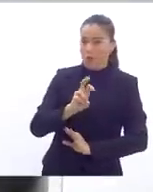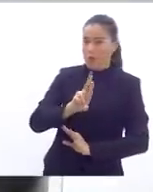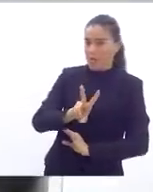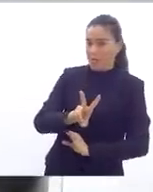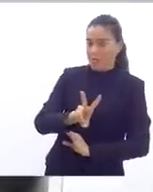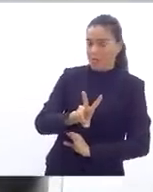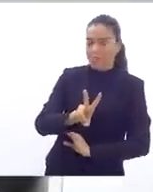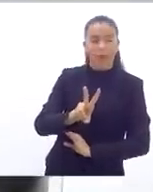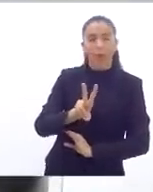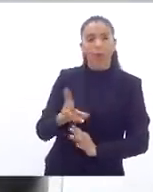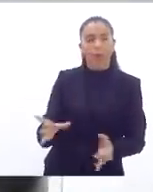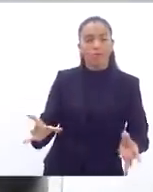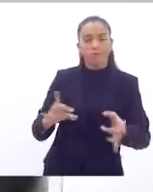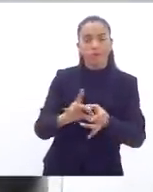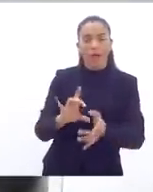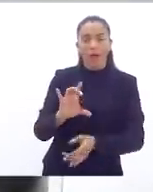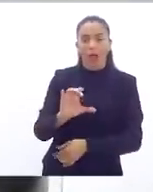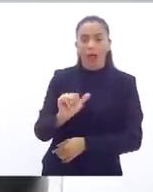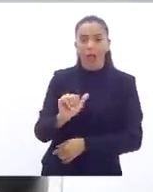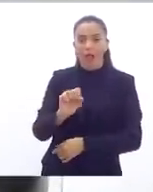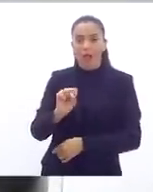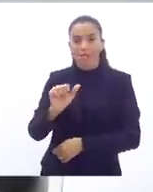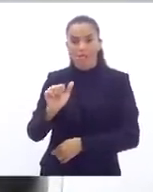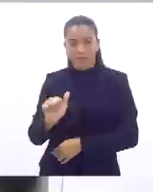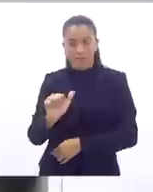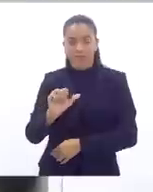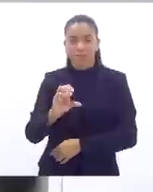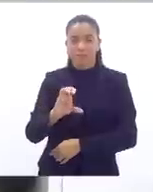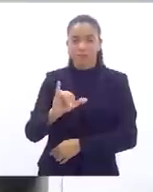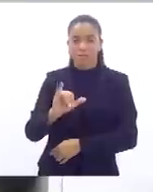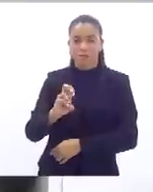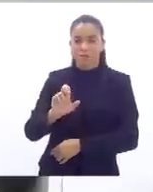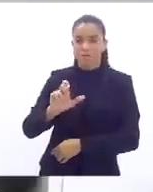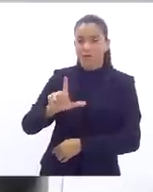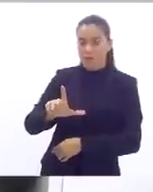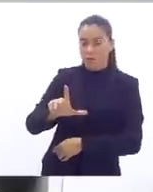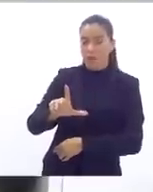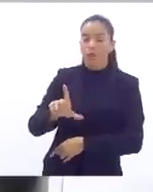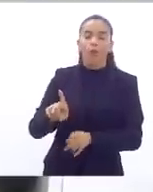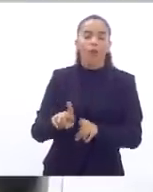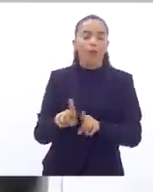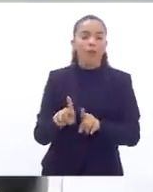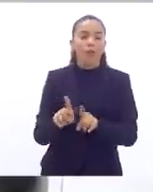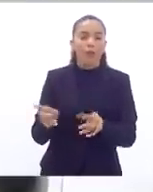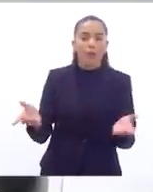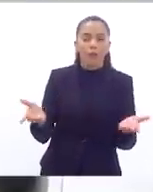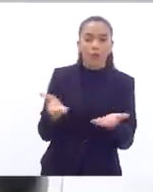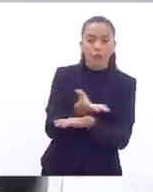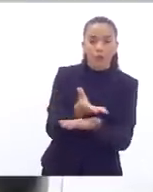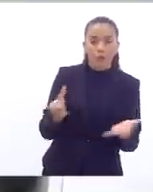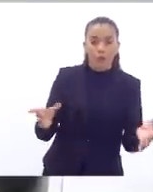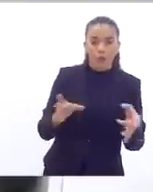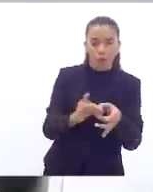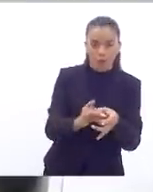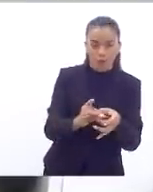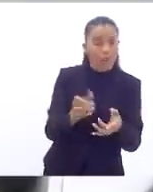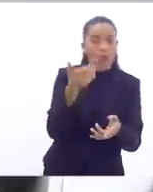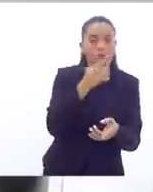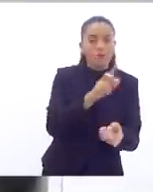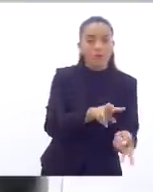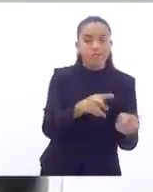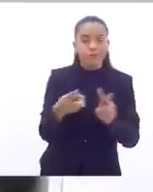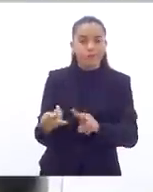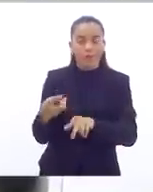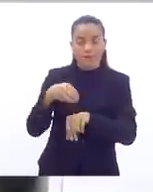conjunto entre Casa Civil e outras estruturas de estado e a gestão do sistema não é do Rio previdência propriamente dita